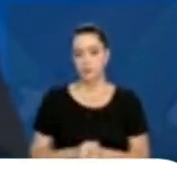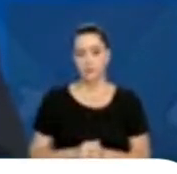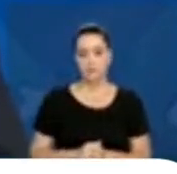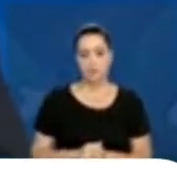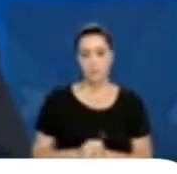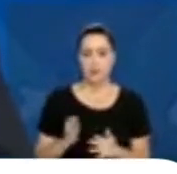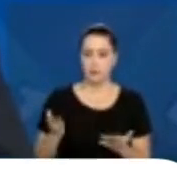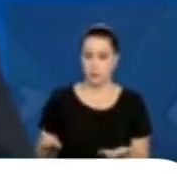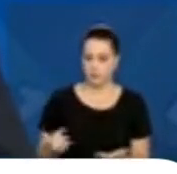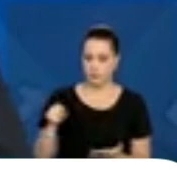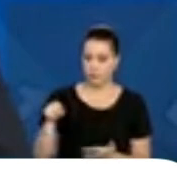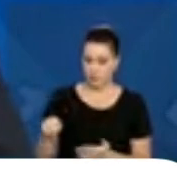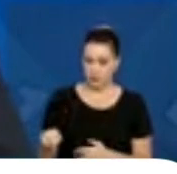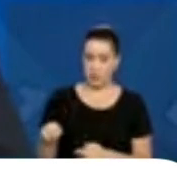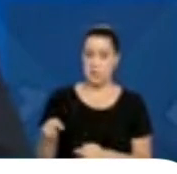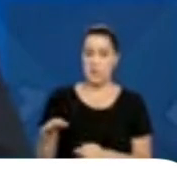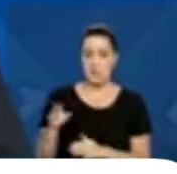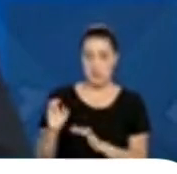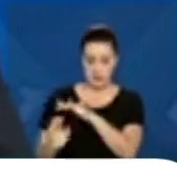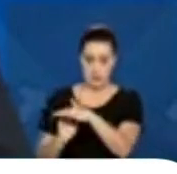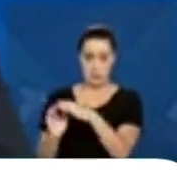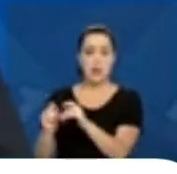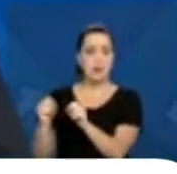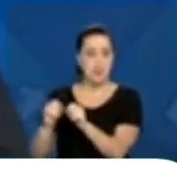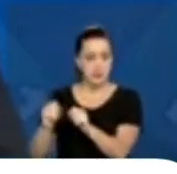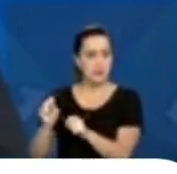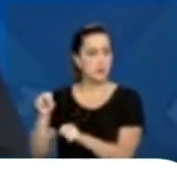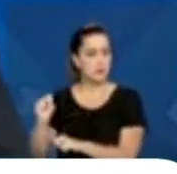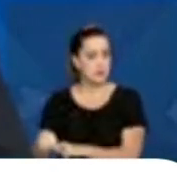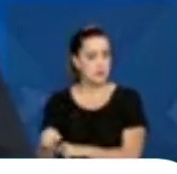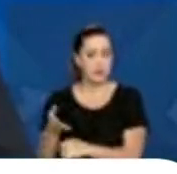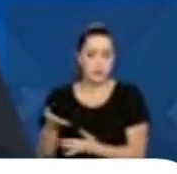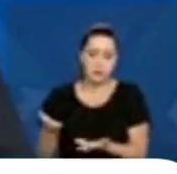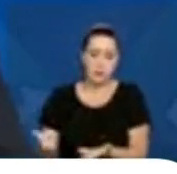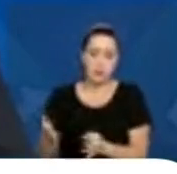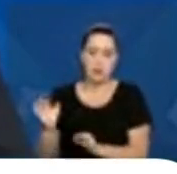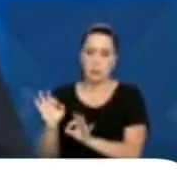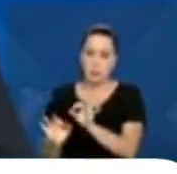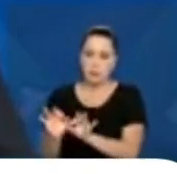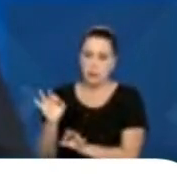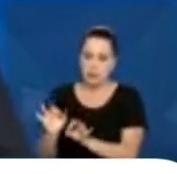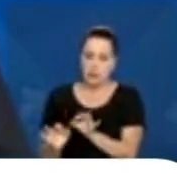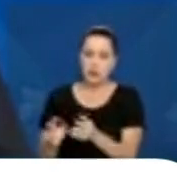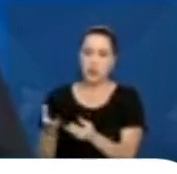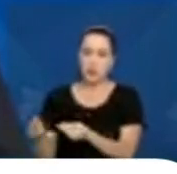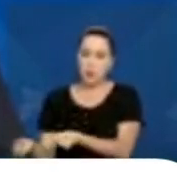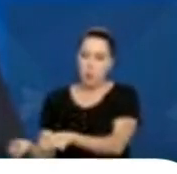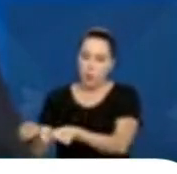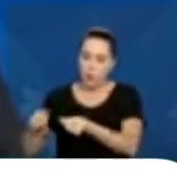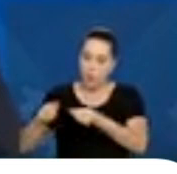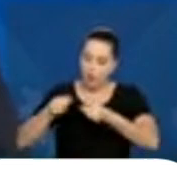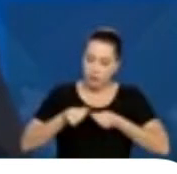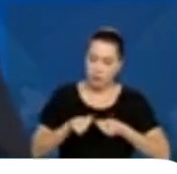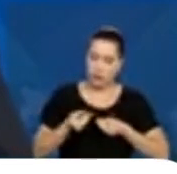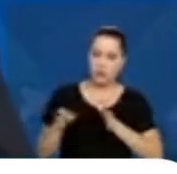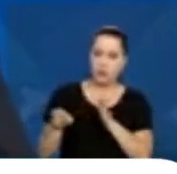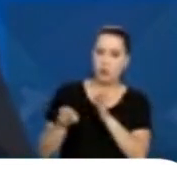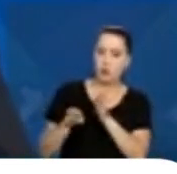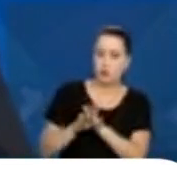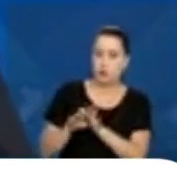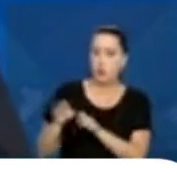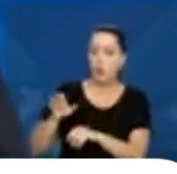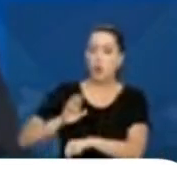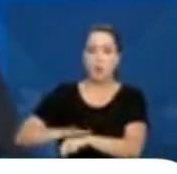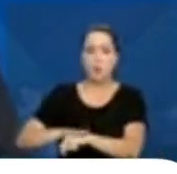Esses respiradores estão sendo fabricados e no momento que eles estão sendo entregues, eles logisticamente